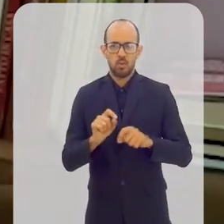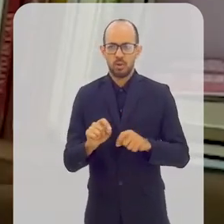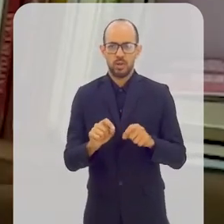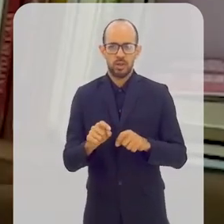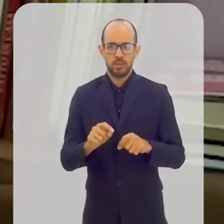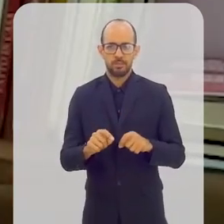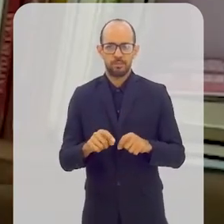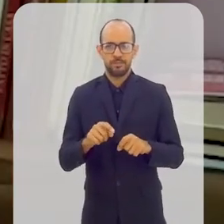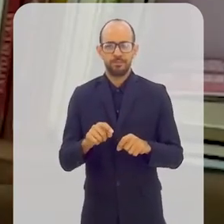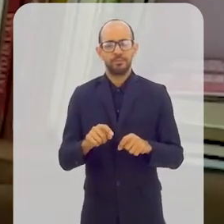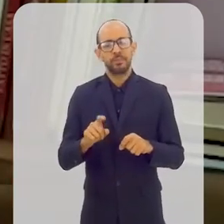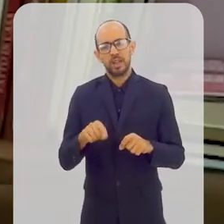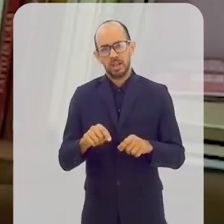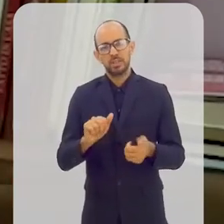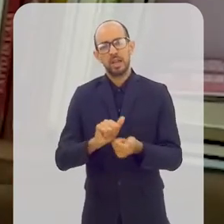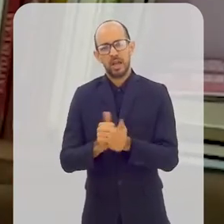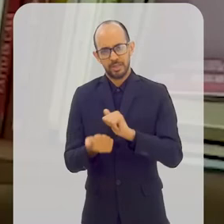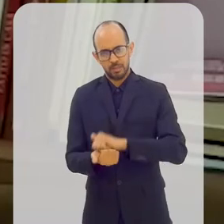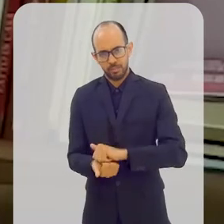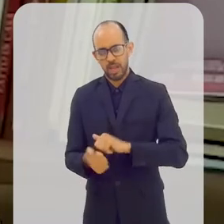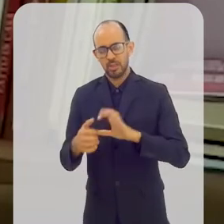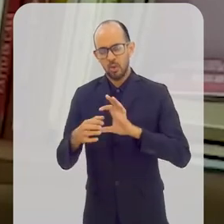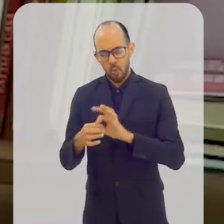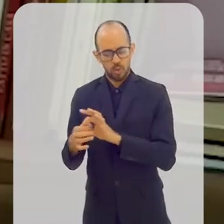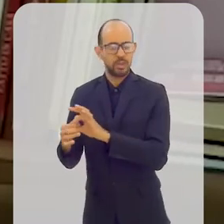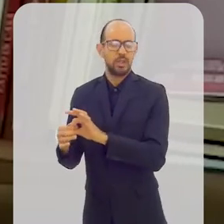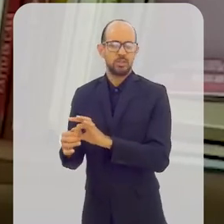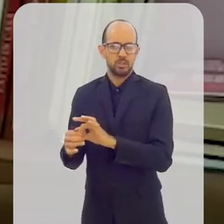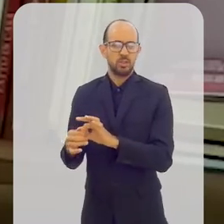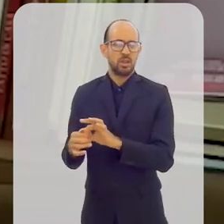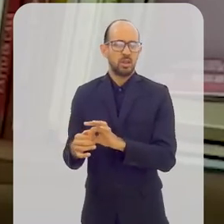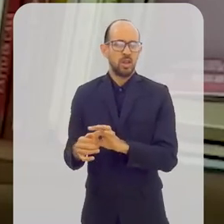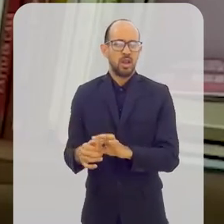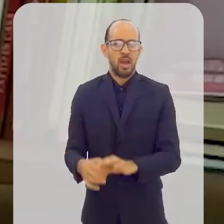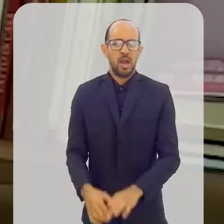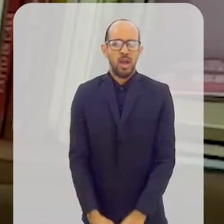sejam, é que elas são adequadas àquele contexto,